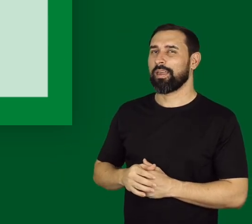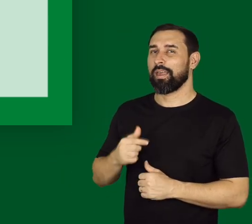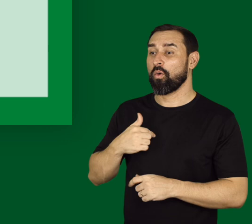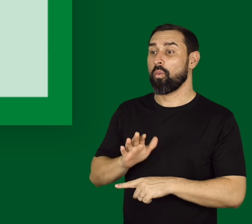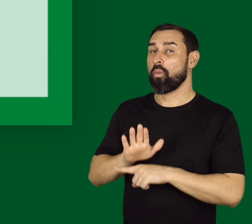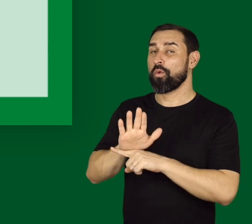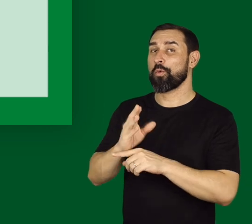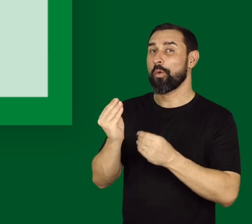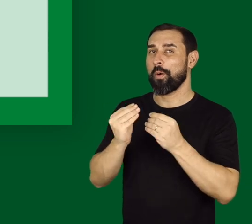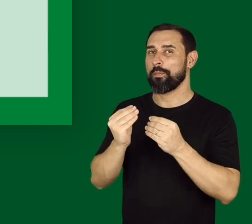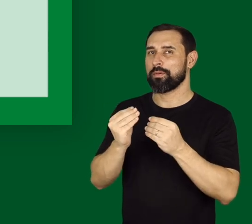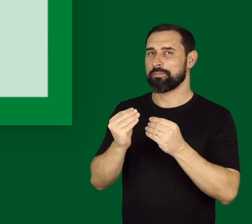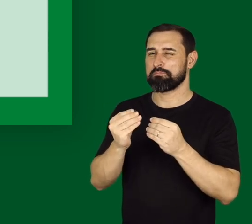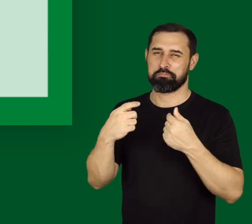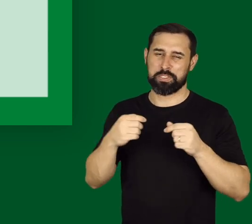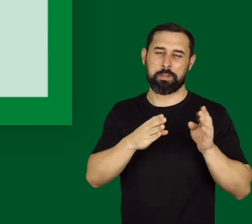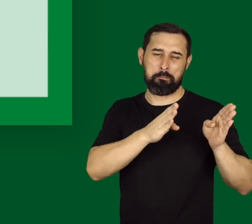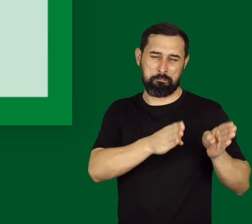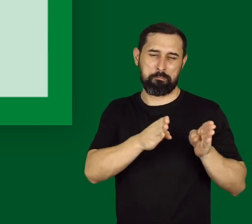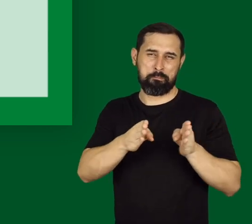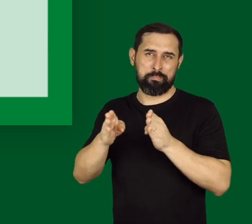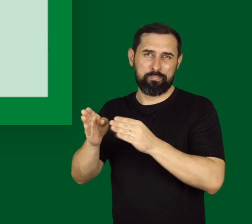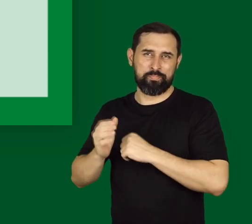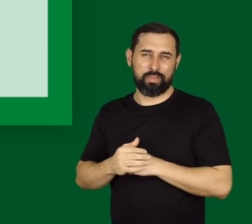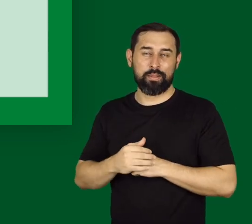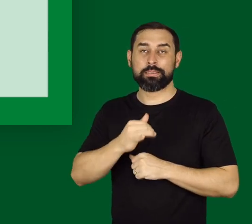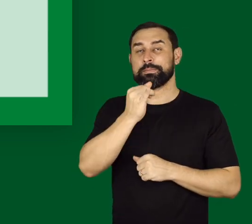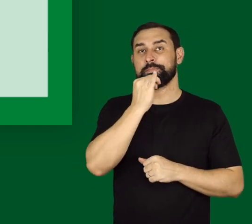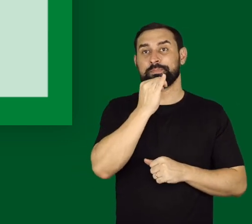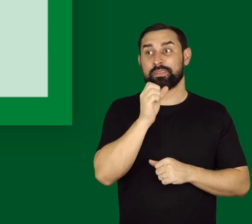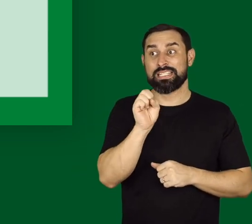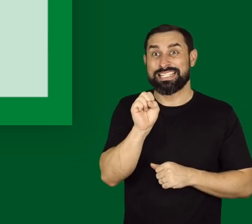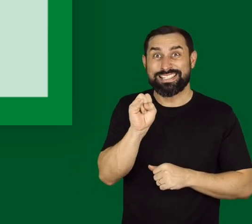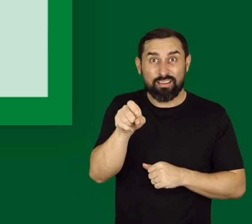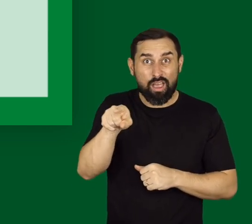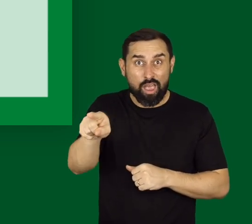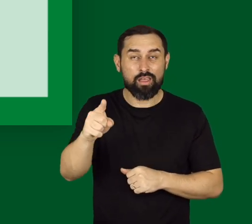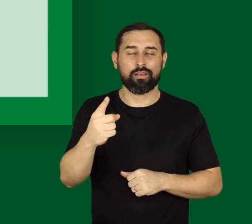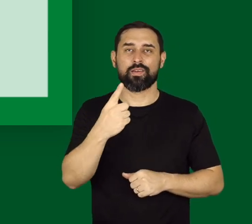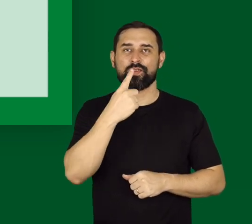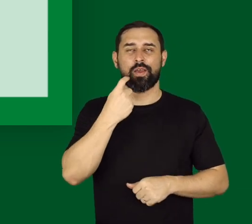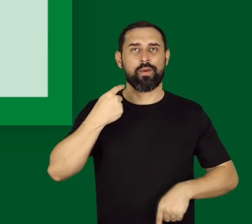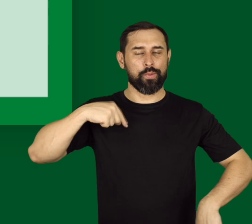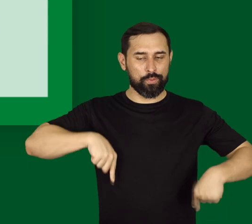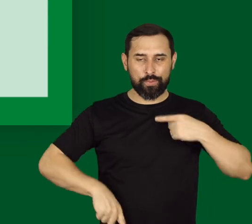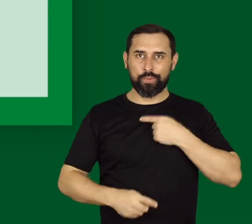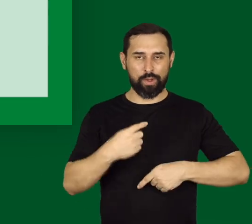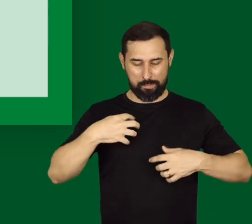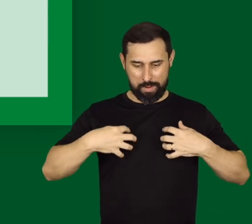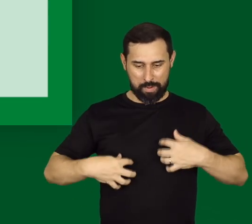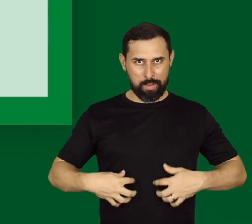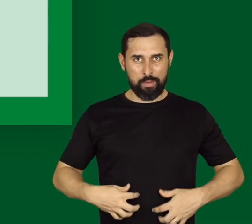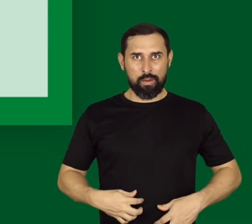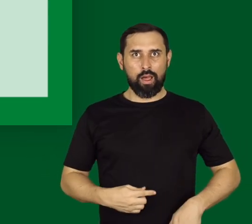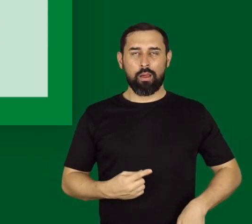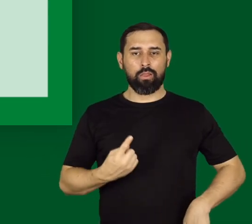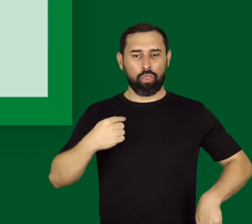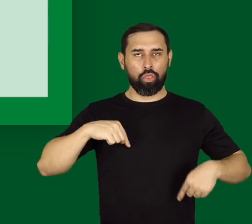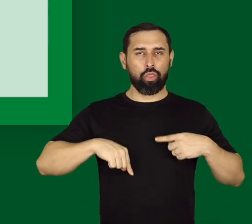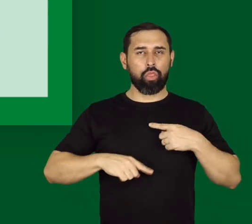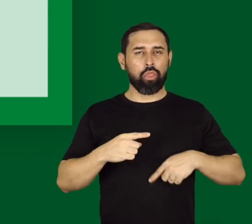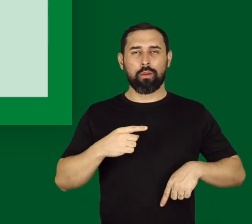atendimento da sepse pediátrica. O que é que acontece? O que é que a gente tem que fazer desde o início? Se você tem uma presença de